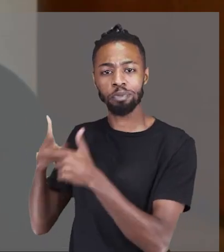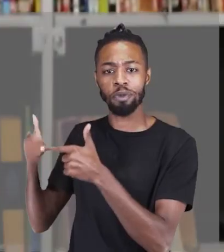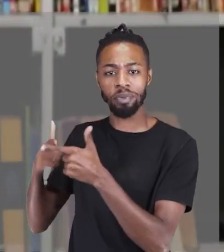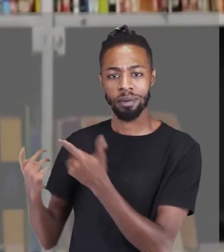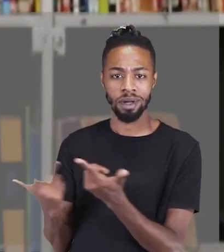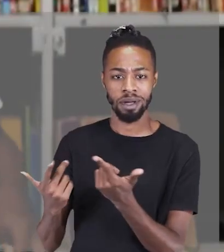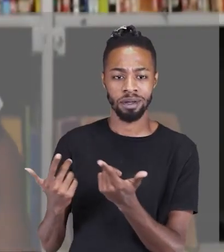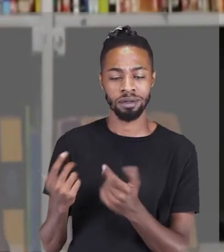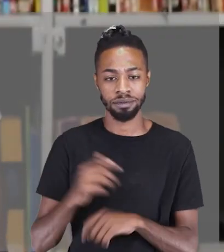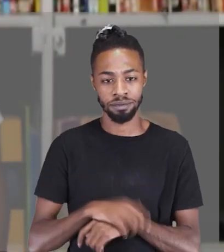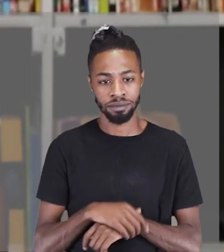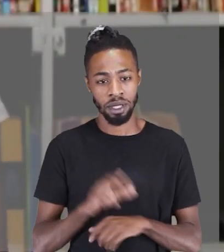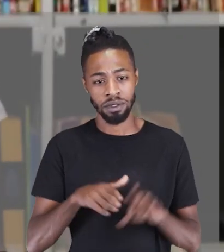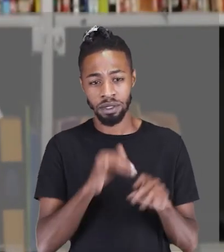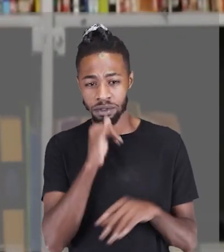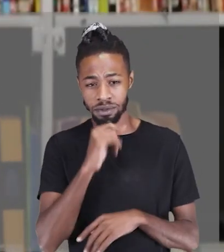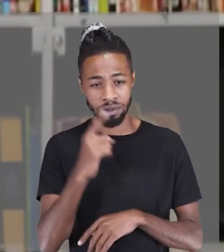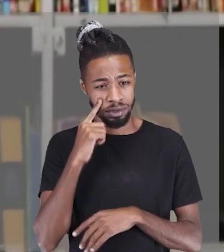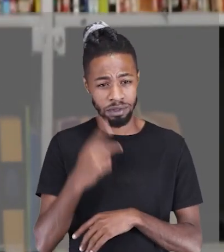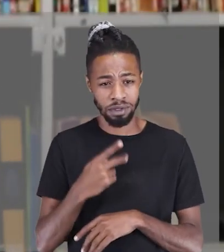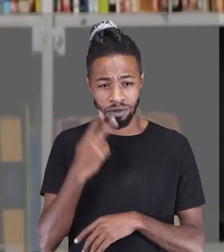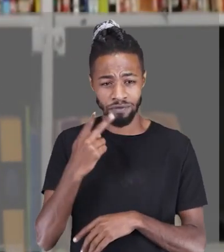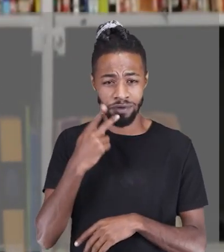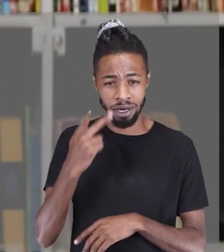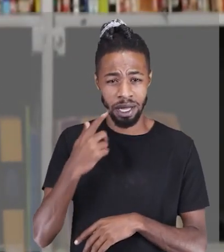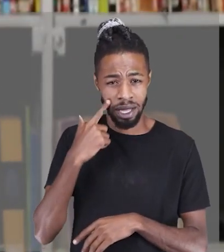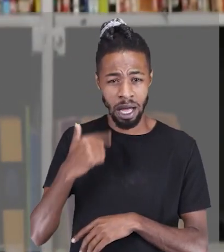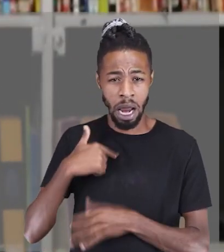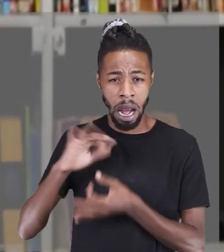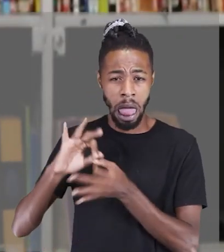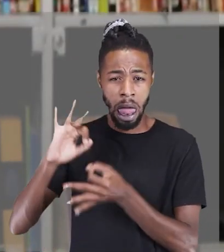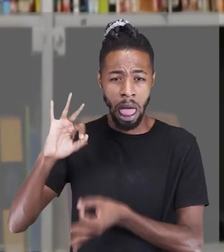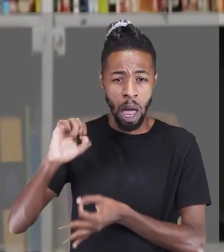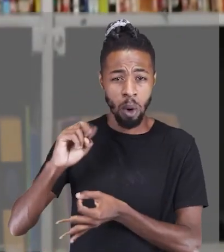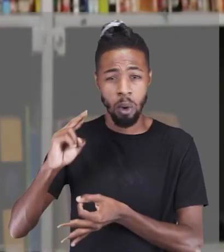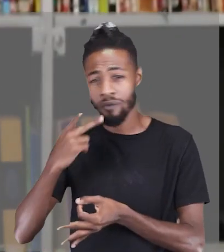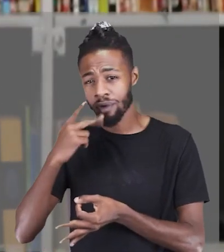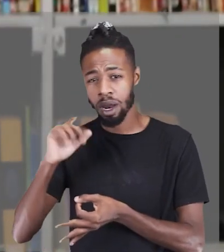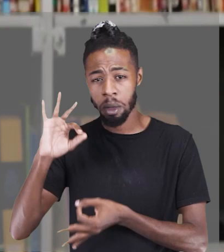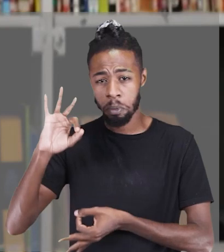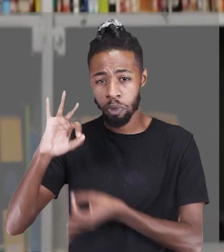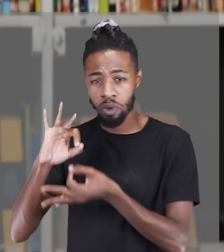moeda. Às vezes, quando a sala está falando demais, ou às vezes